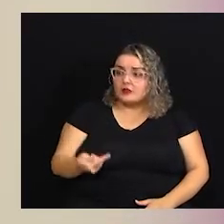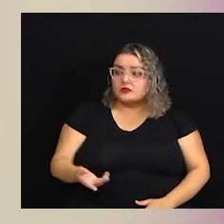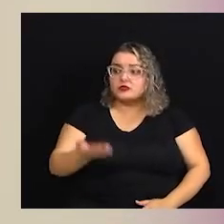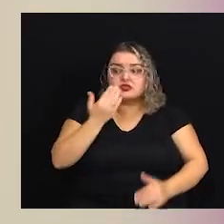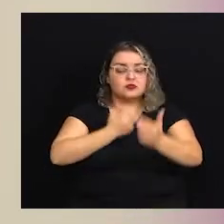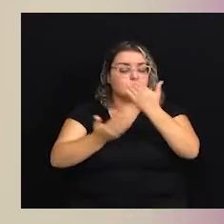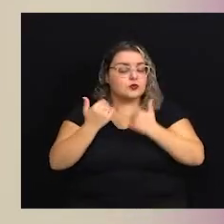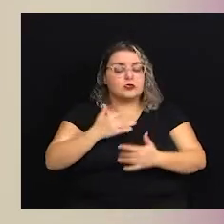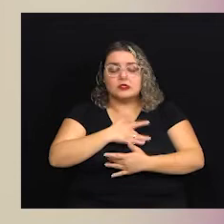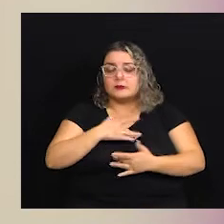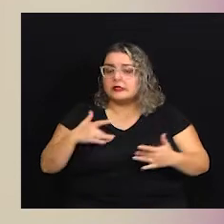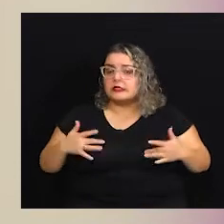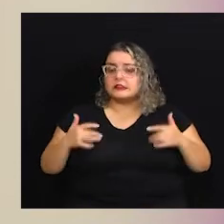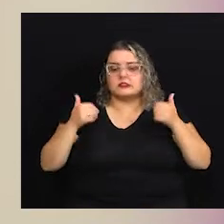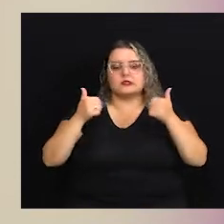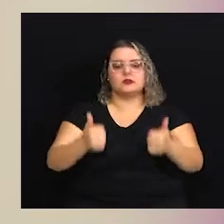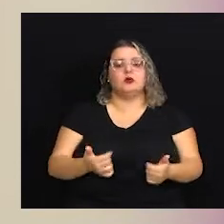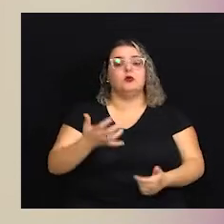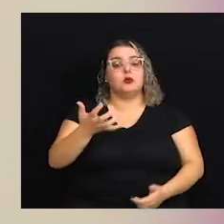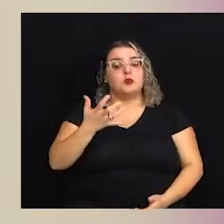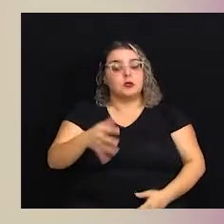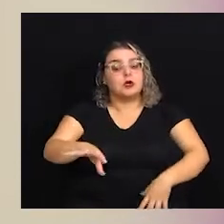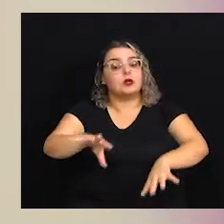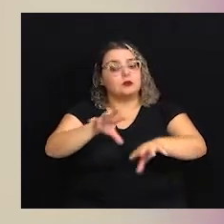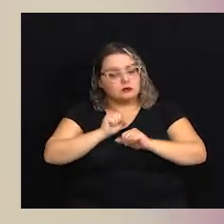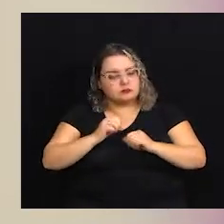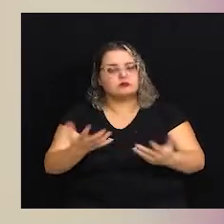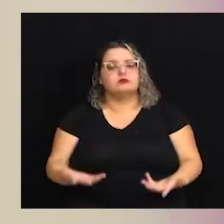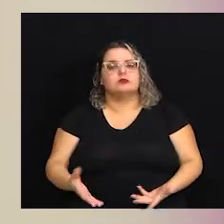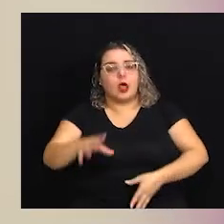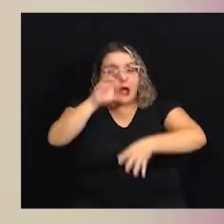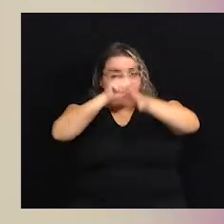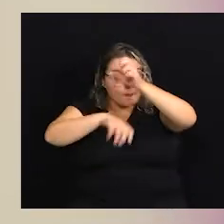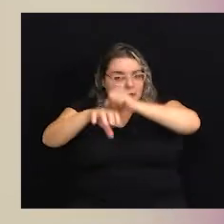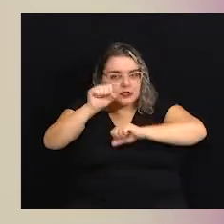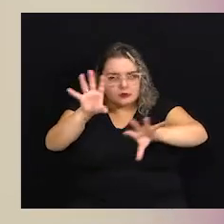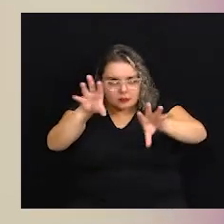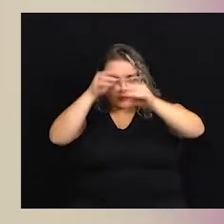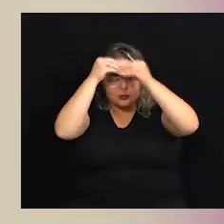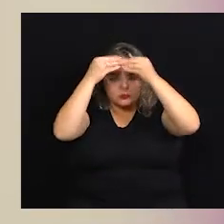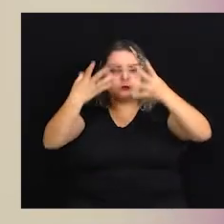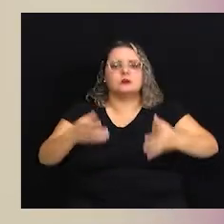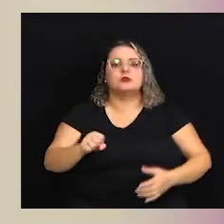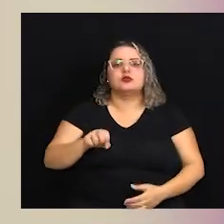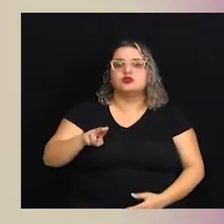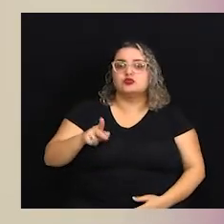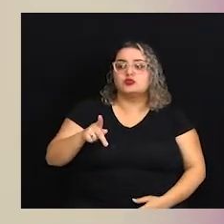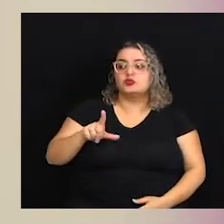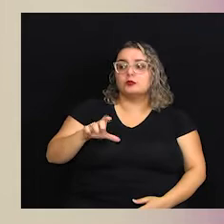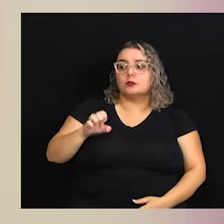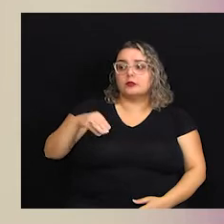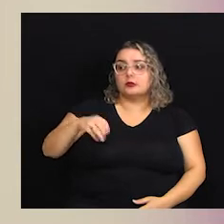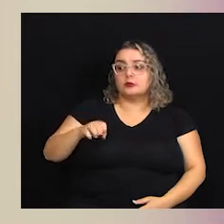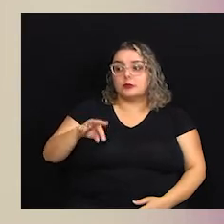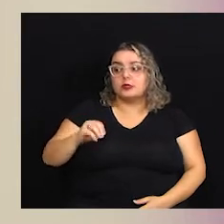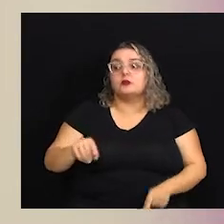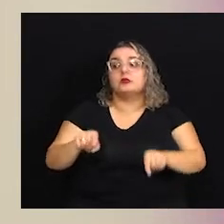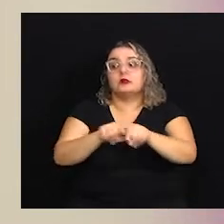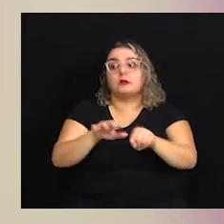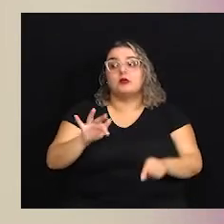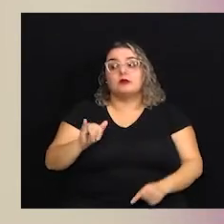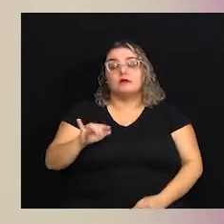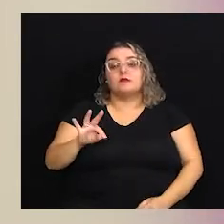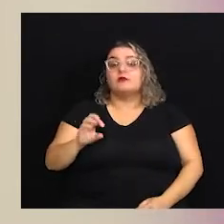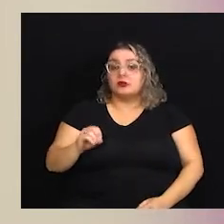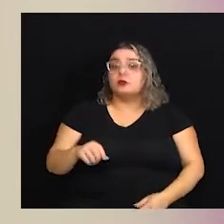falo muito sobre alimentação saudável, que eu quero que ela absorva esse conteúdo. Suplemento, ela pode usar agora suplemento e